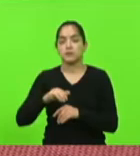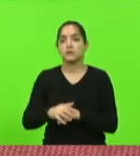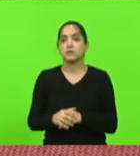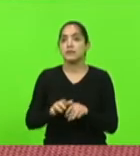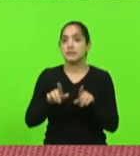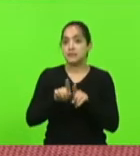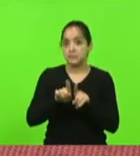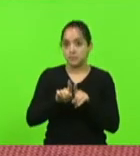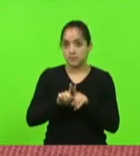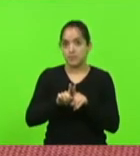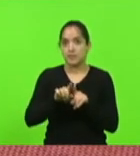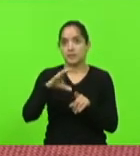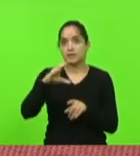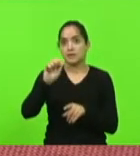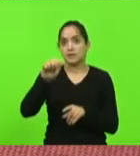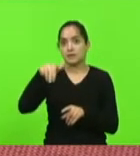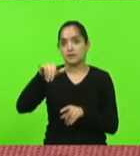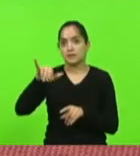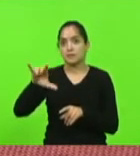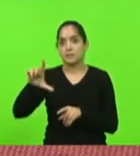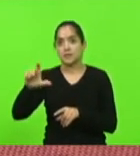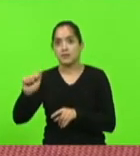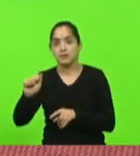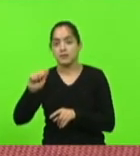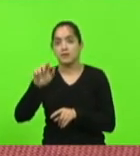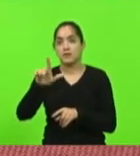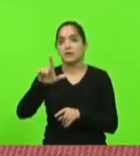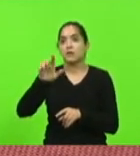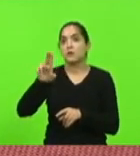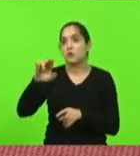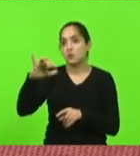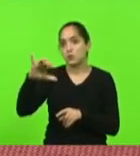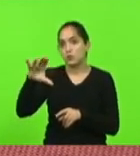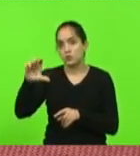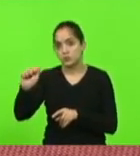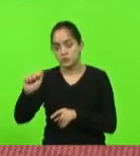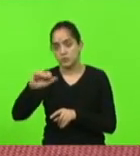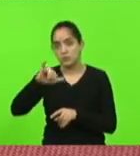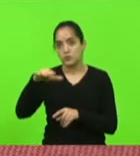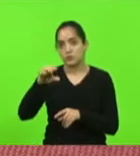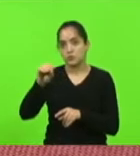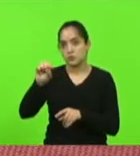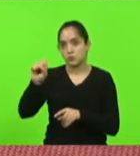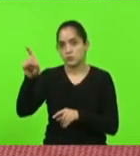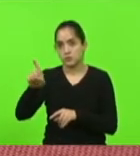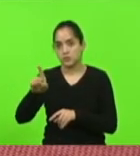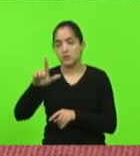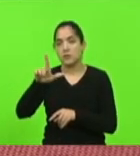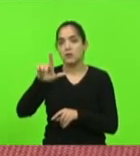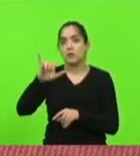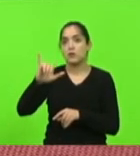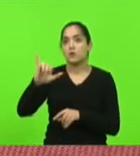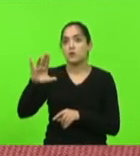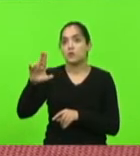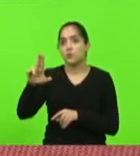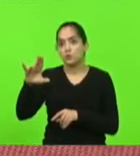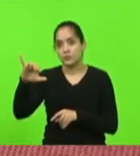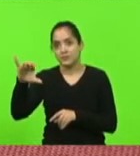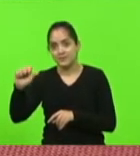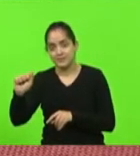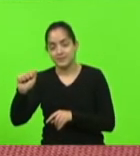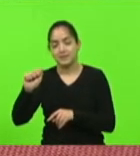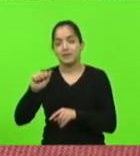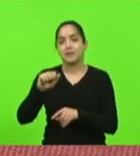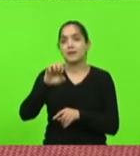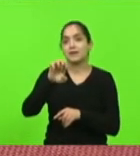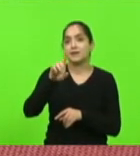também acompanha a Camila, a Lúcia De Luca, o seu José Antenor, a Lúcia Lazzarini, o seu Ivo Soares, o